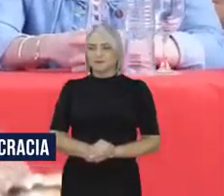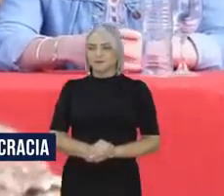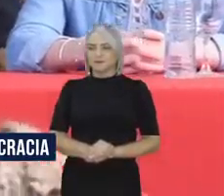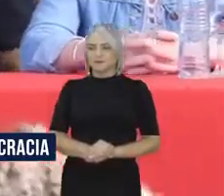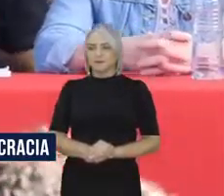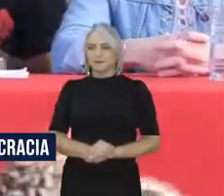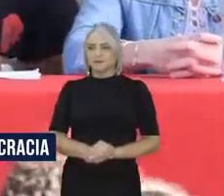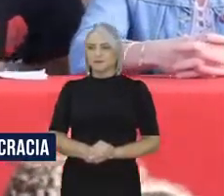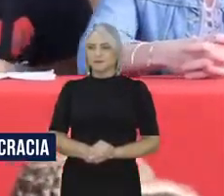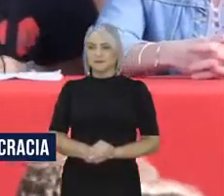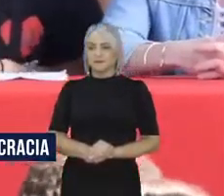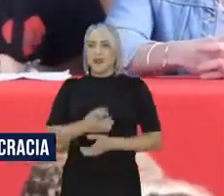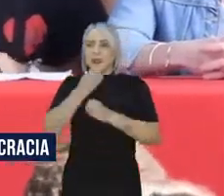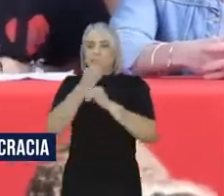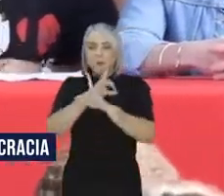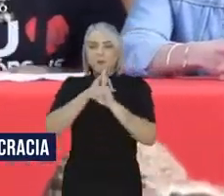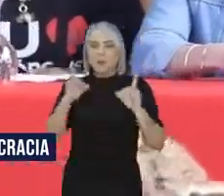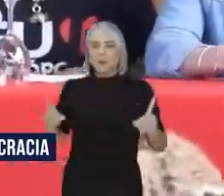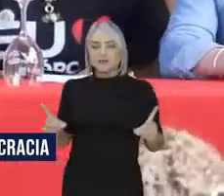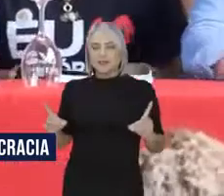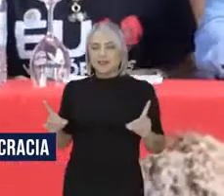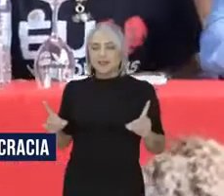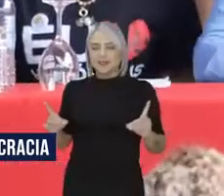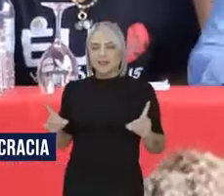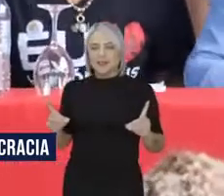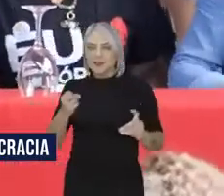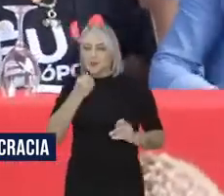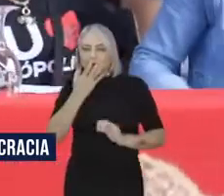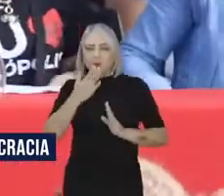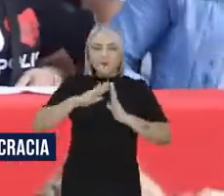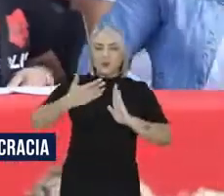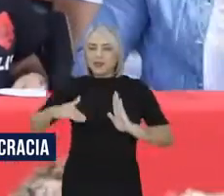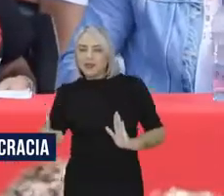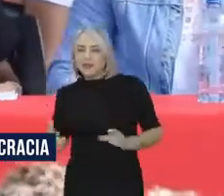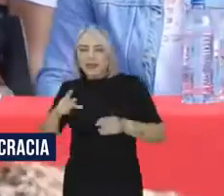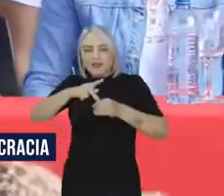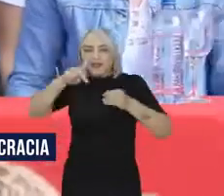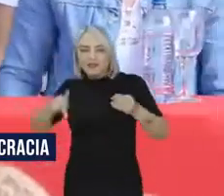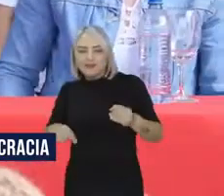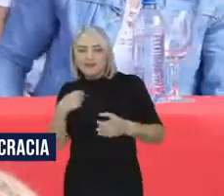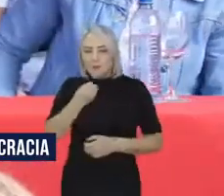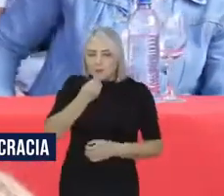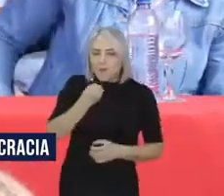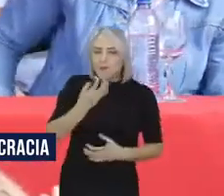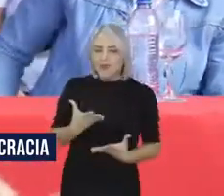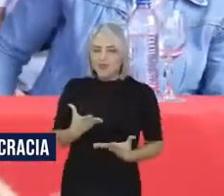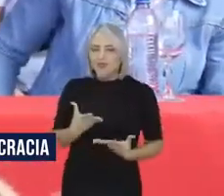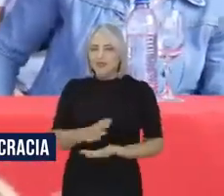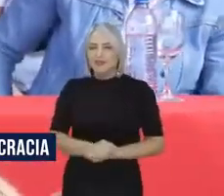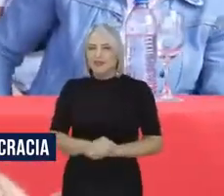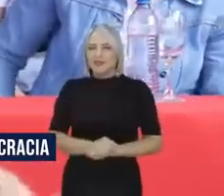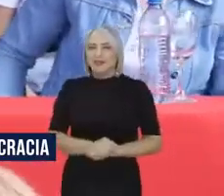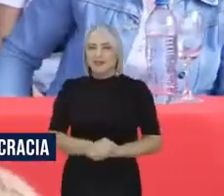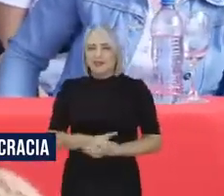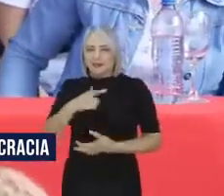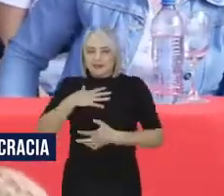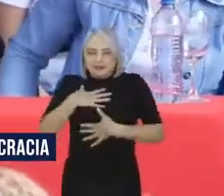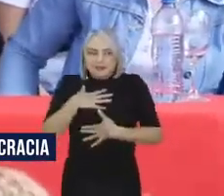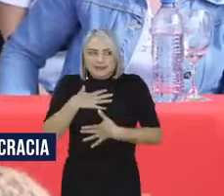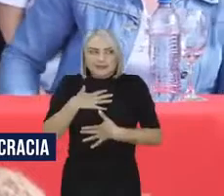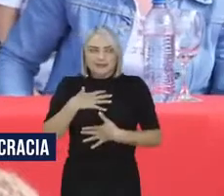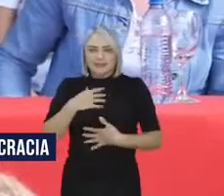Bom dia! Bom dia, quebrada. Vocês estão bem? Como vocês estão? Estou um pouquinho nervoso, pra falar a